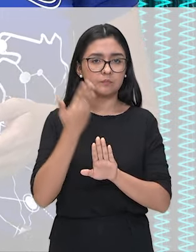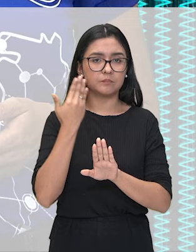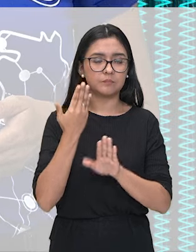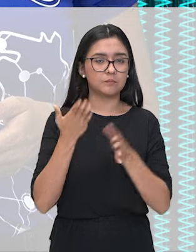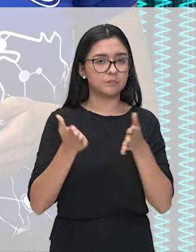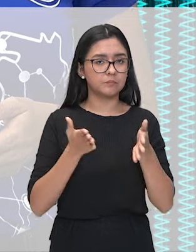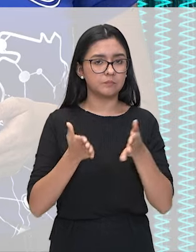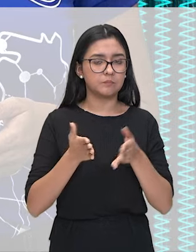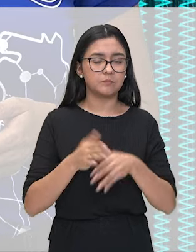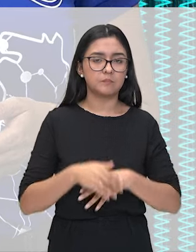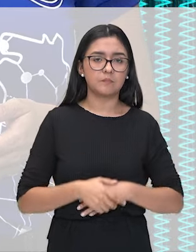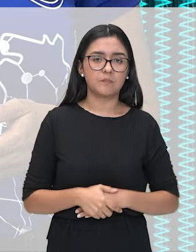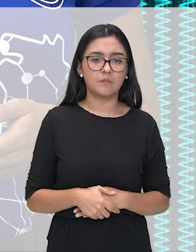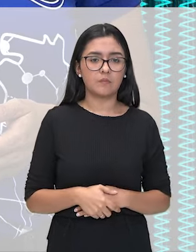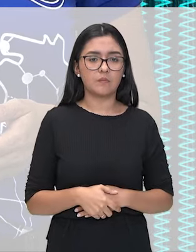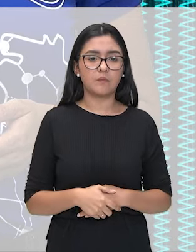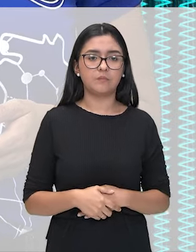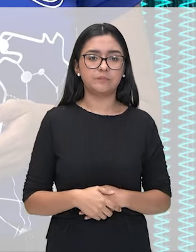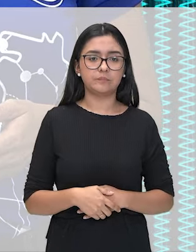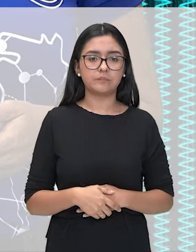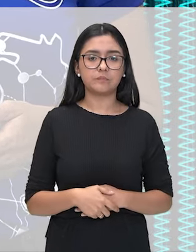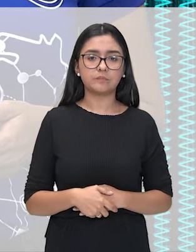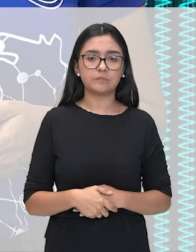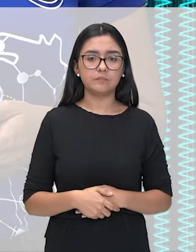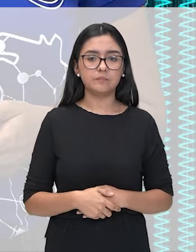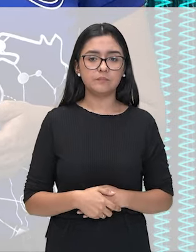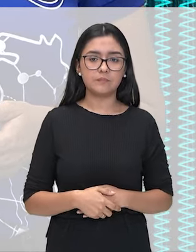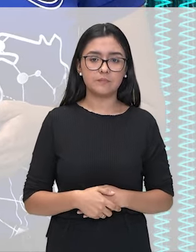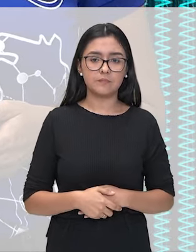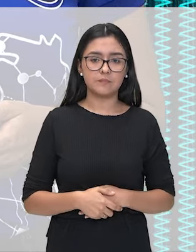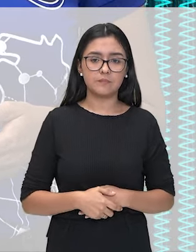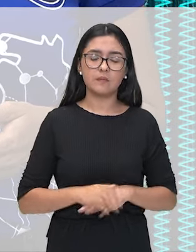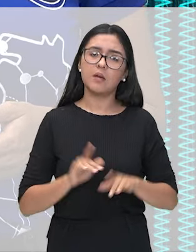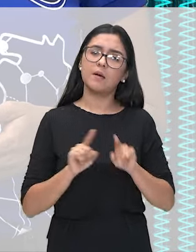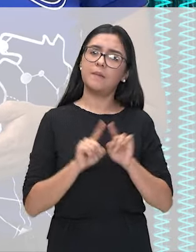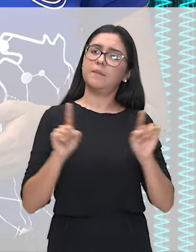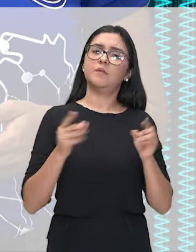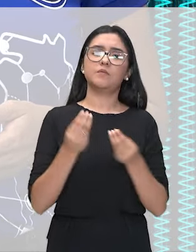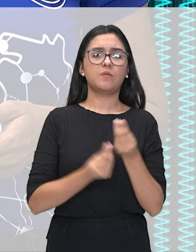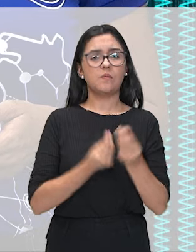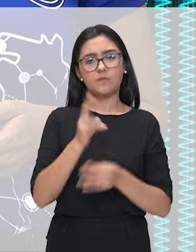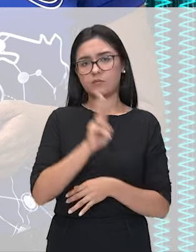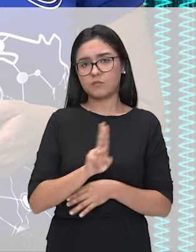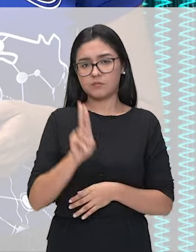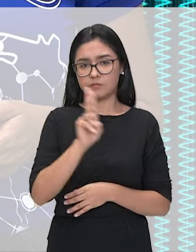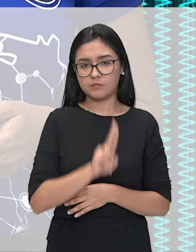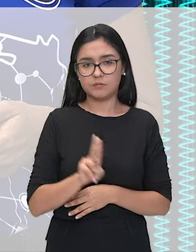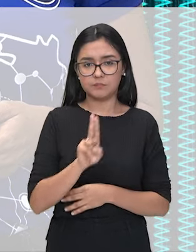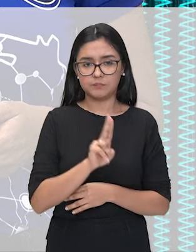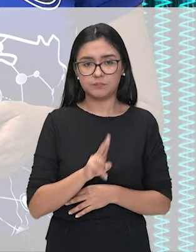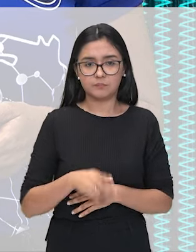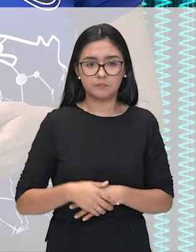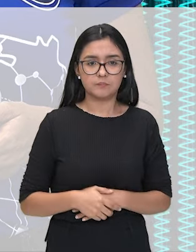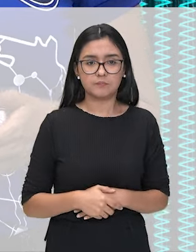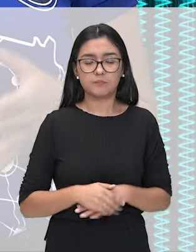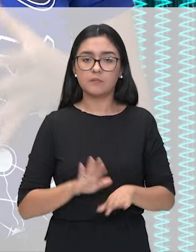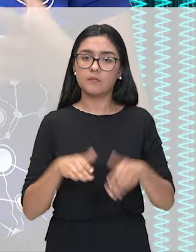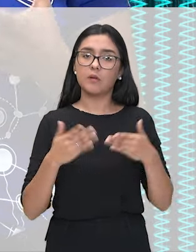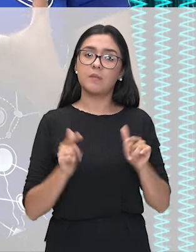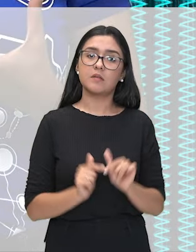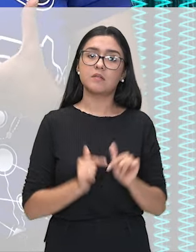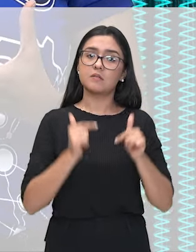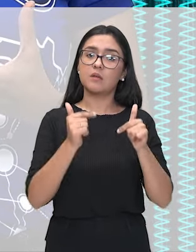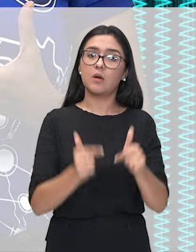momento no passado então quando é que usamos quando ação tem caráter temporário